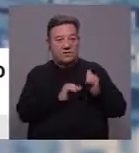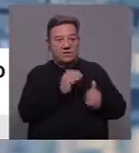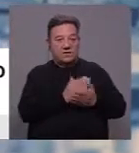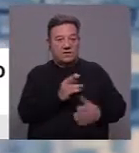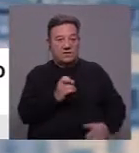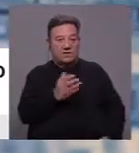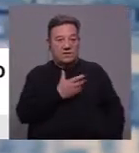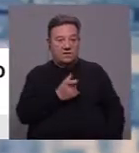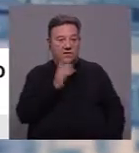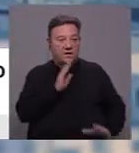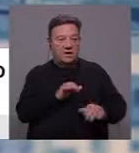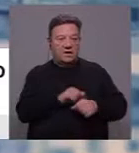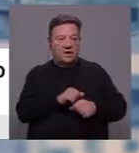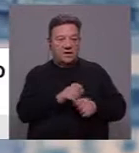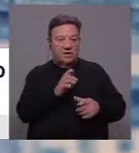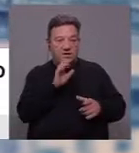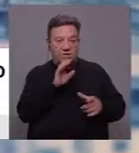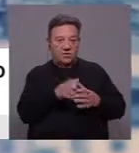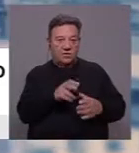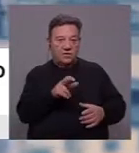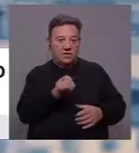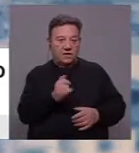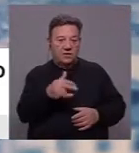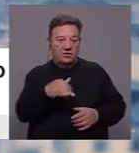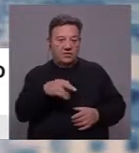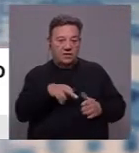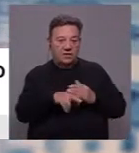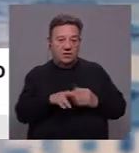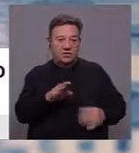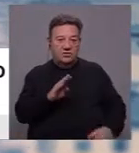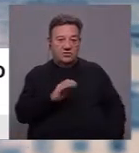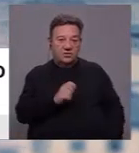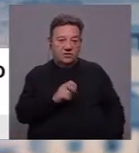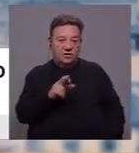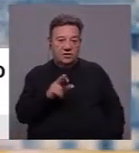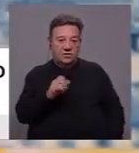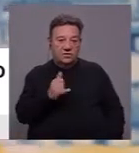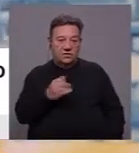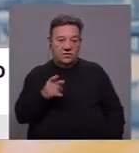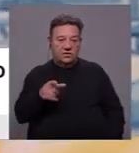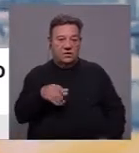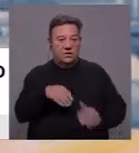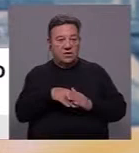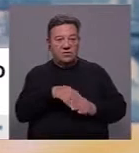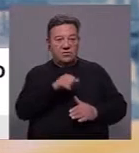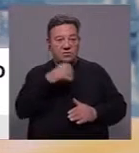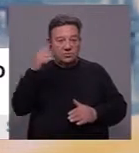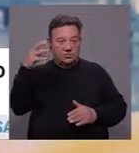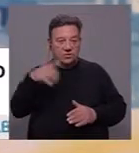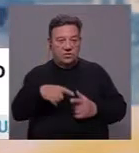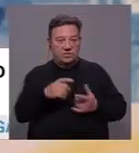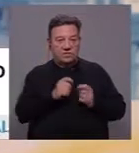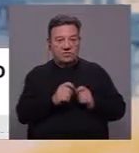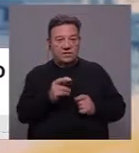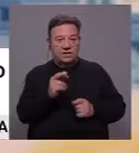nas galerias da Casa Comum na Reitoria. Em José Rodrigues, o Guardador do Sol, revitalizam-se três